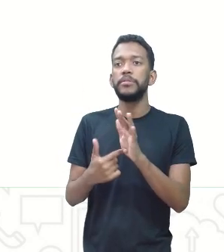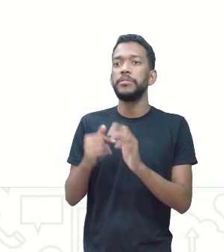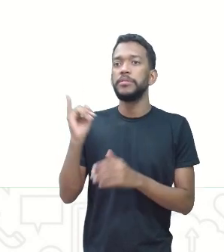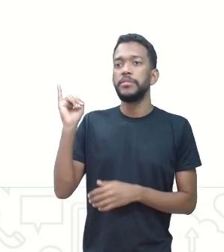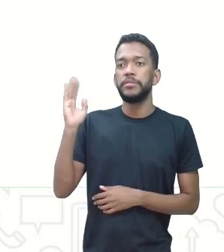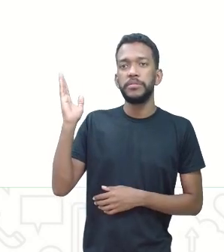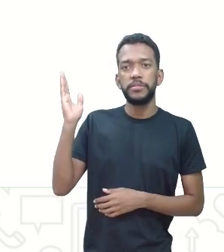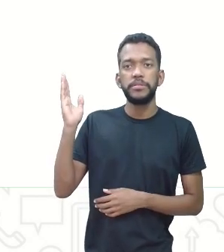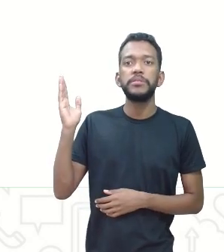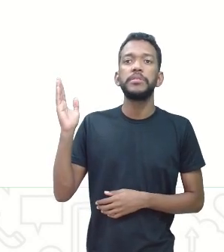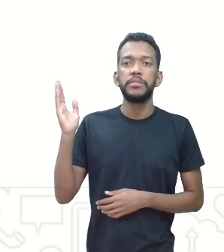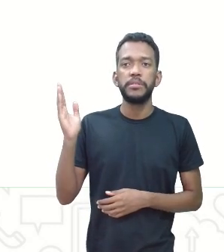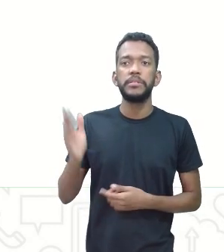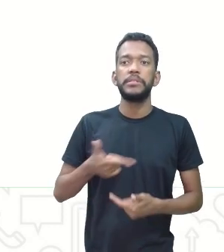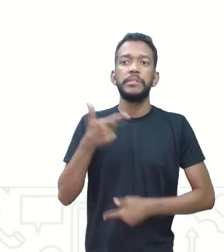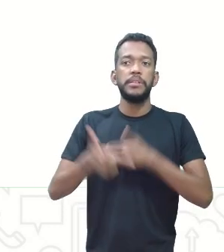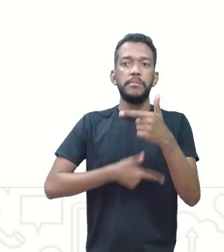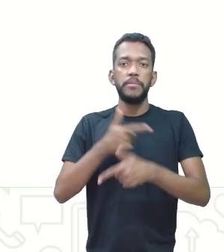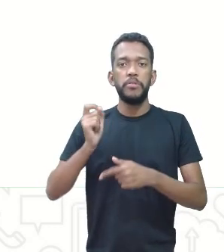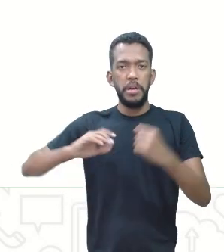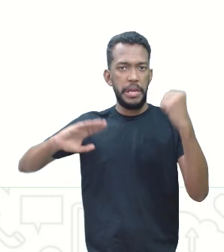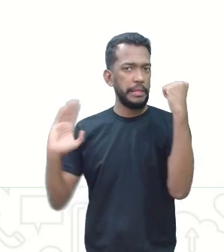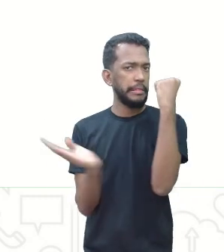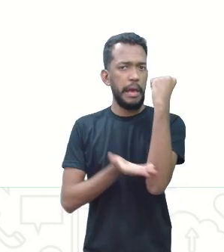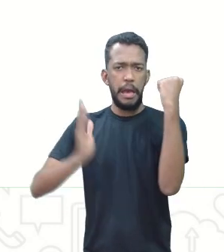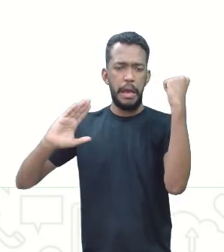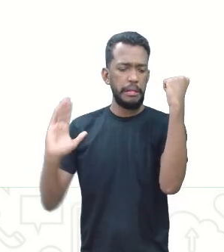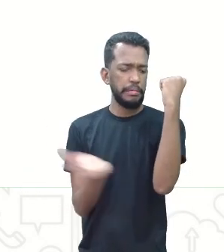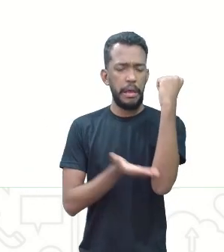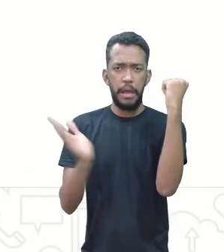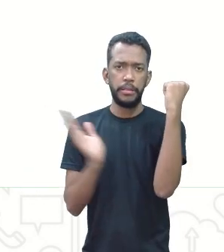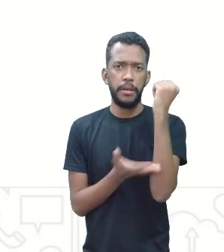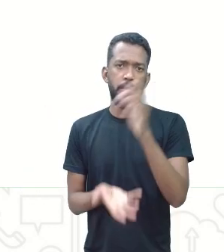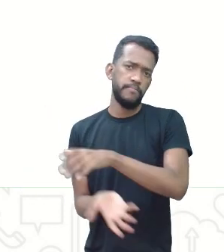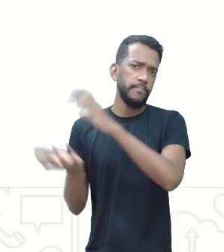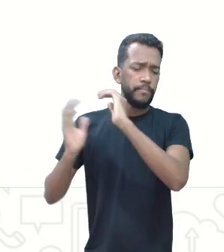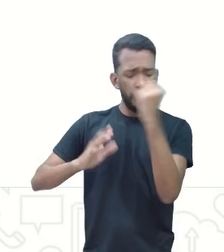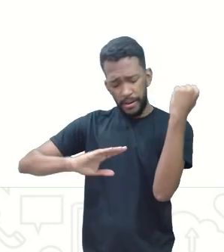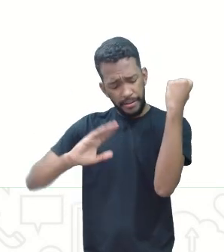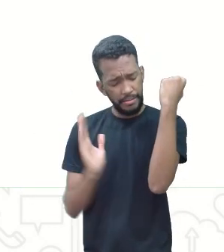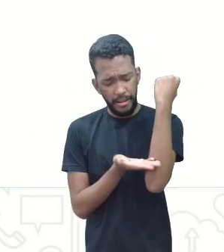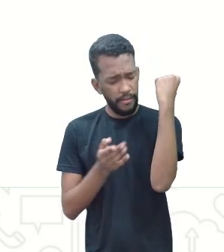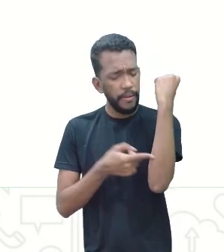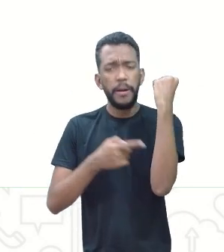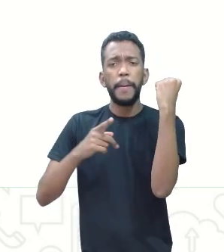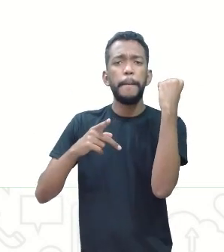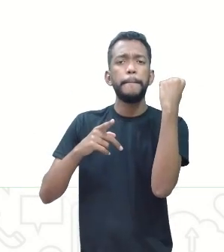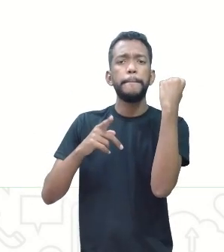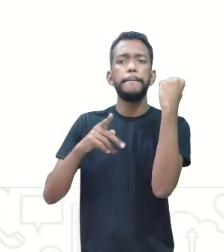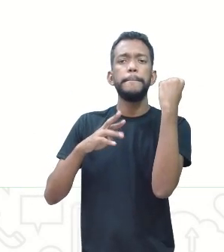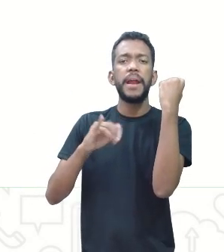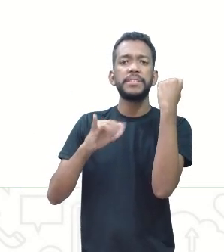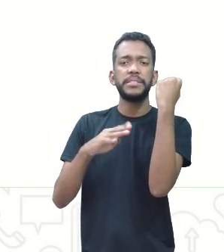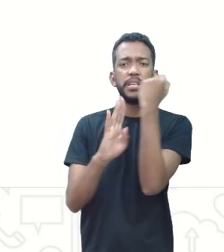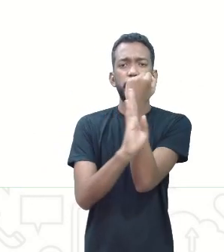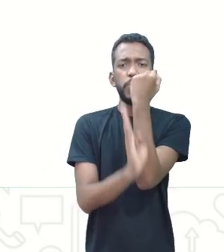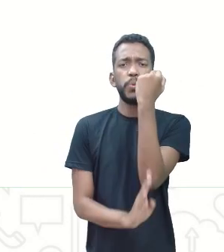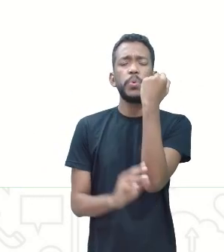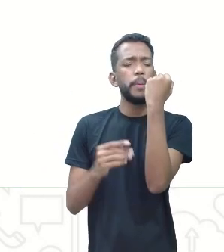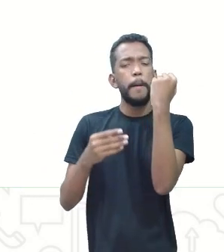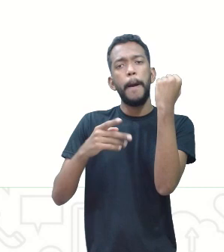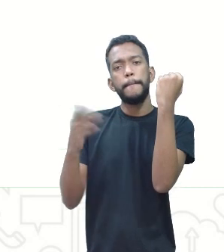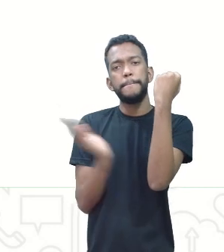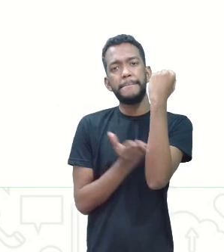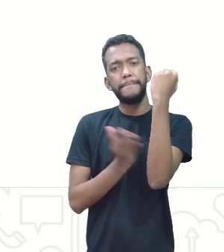na extração de madeira, né, do pau-brasil, né? O pau-brasil é uma madeira que foi muito utilizada pelos portugueses para a fabricação